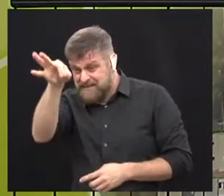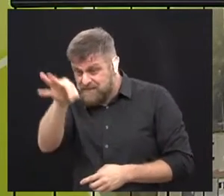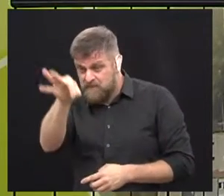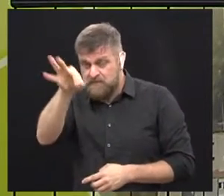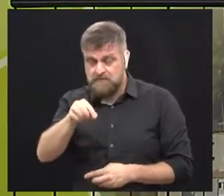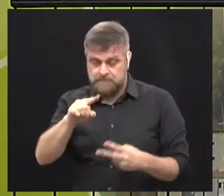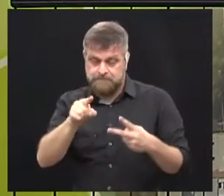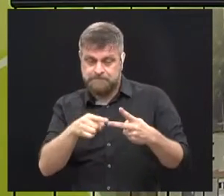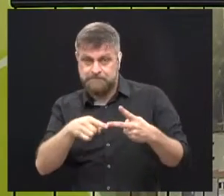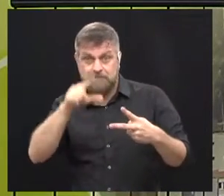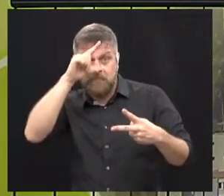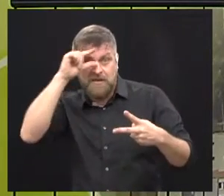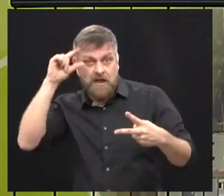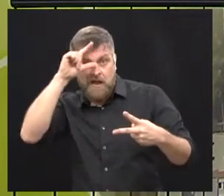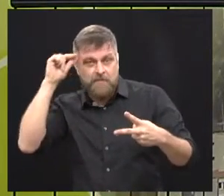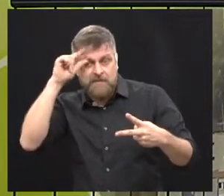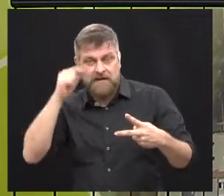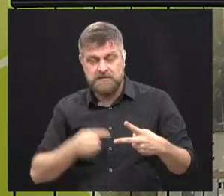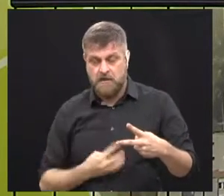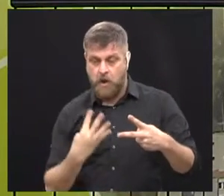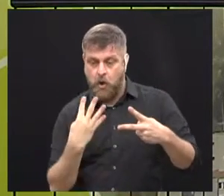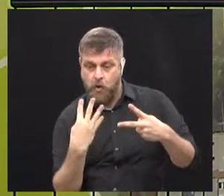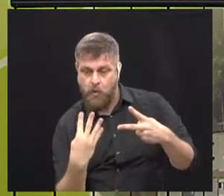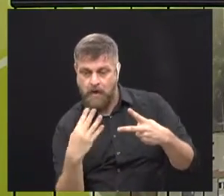51,73%. Márcio França, do PSB,